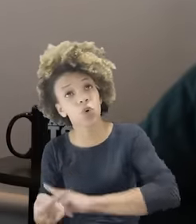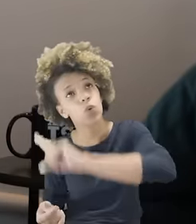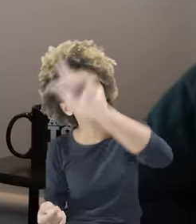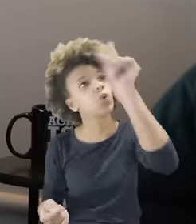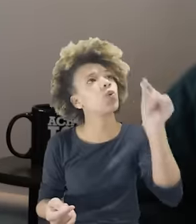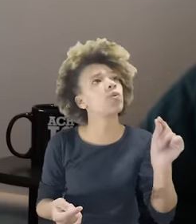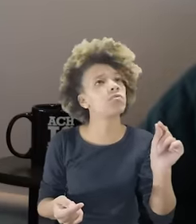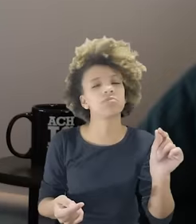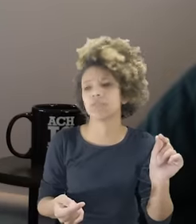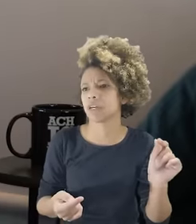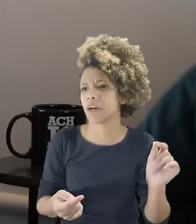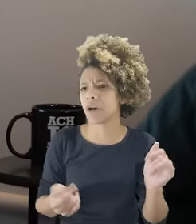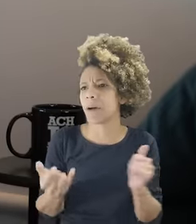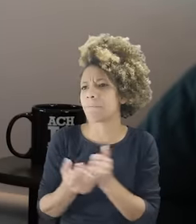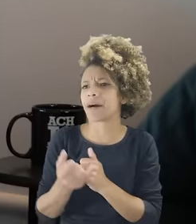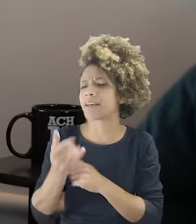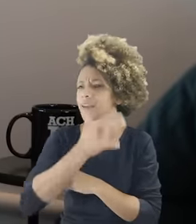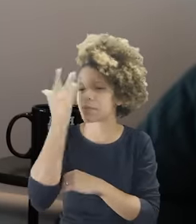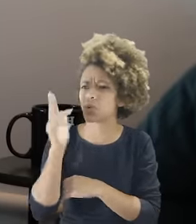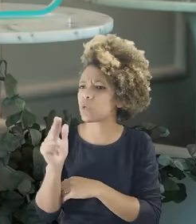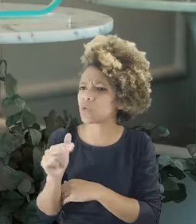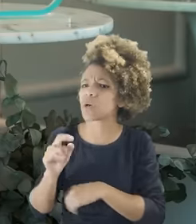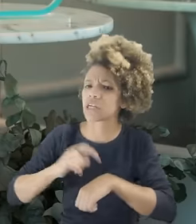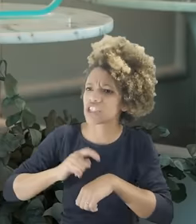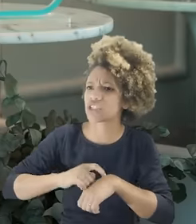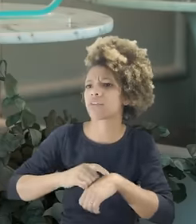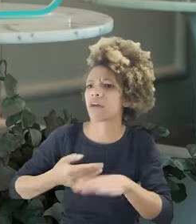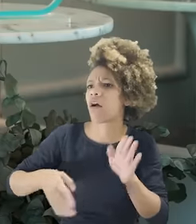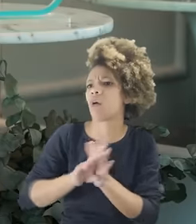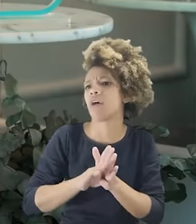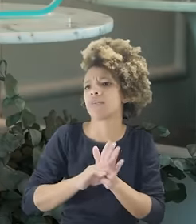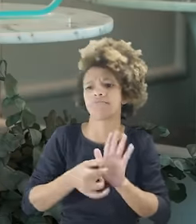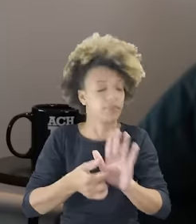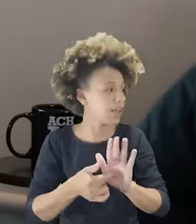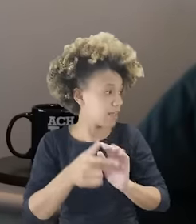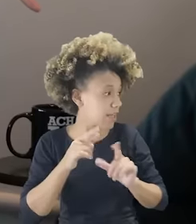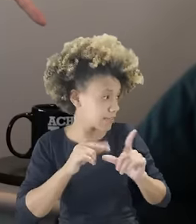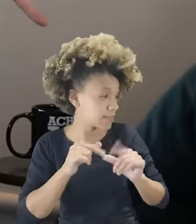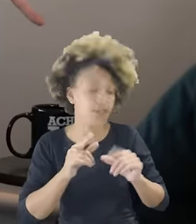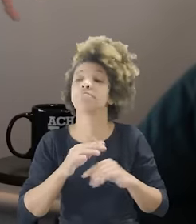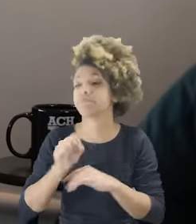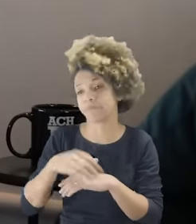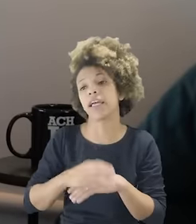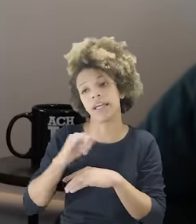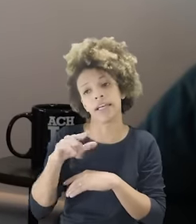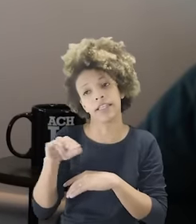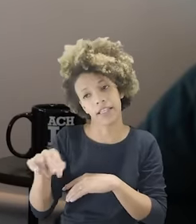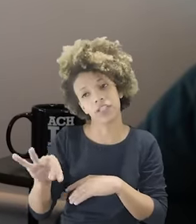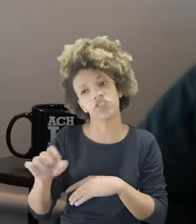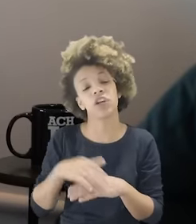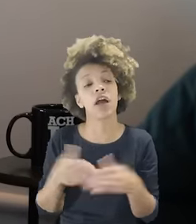reaparece pensa ai na verdade parece que a pessoa nunca chega a hora dela assim não era Estrela Cadente eu troquei